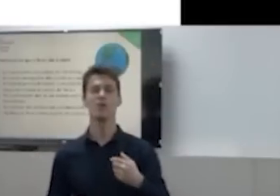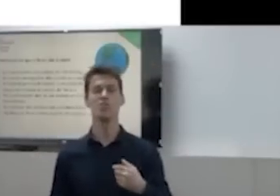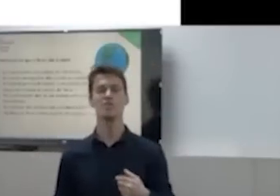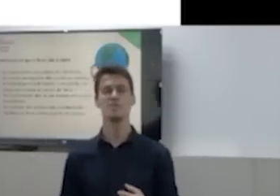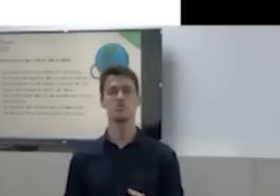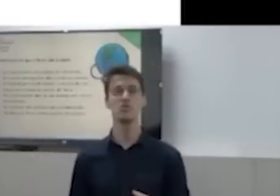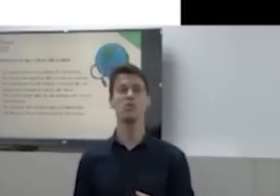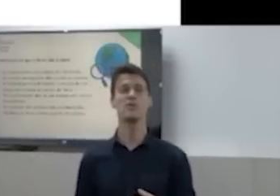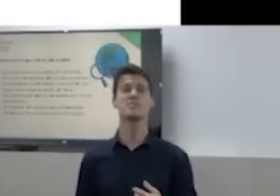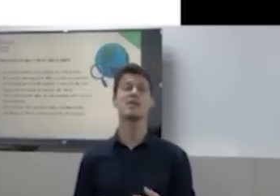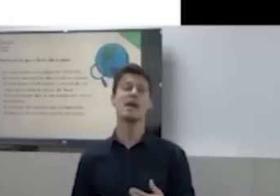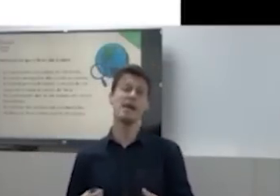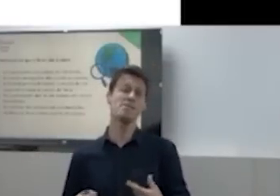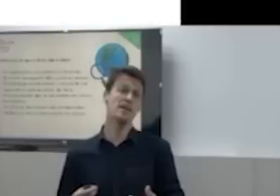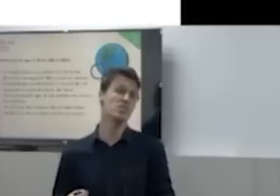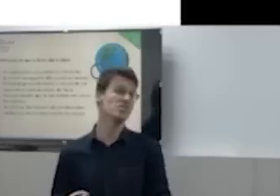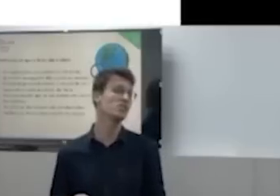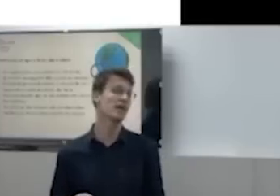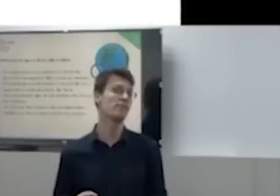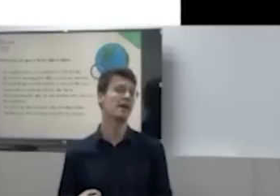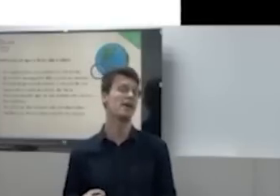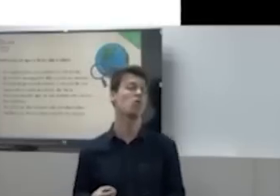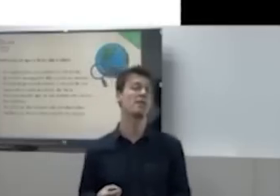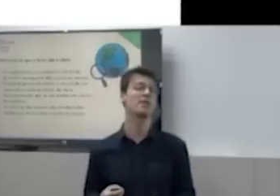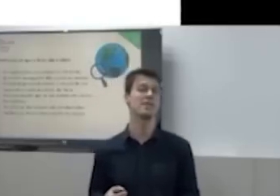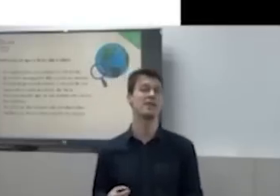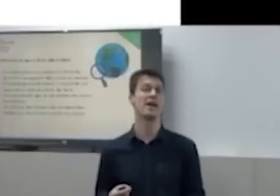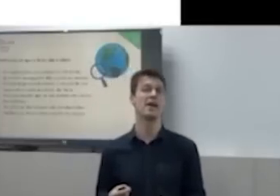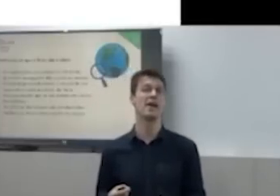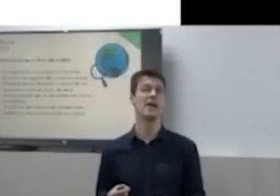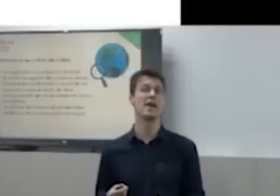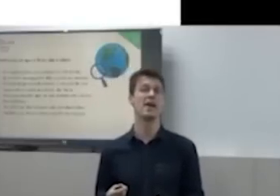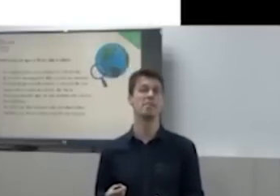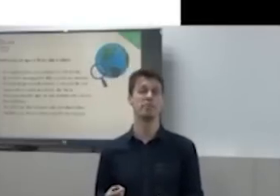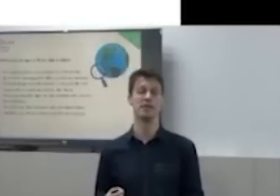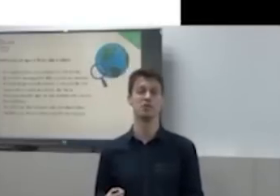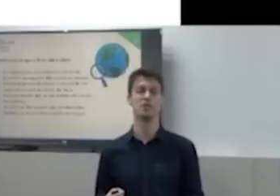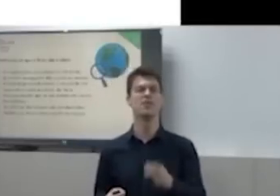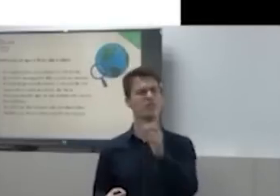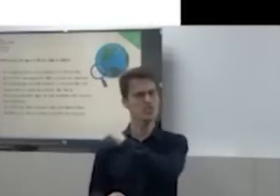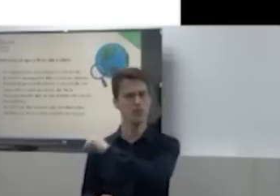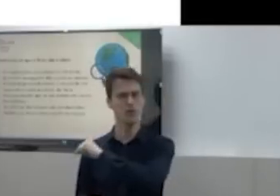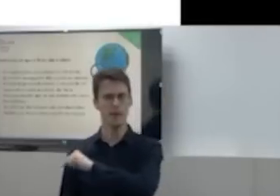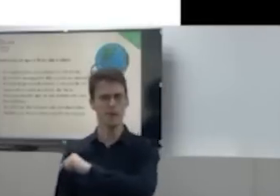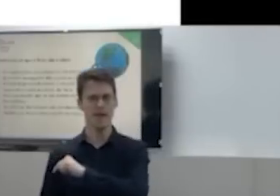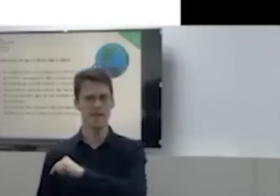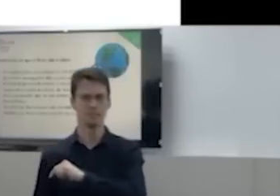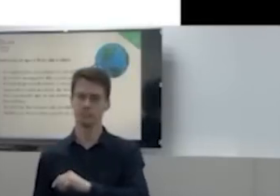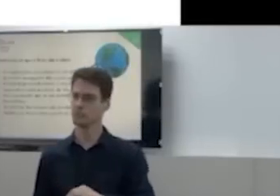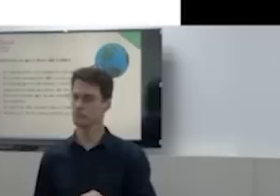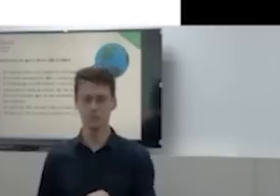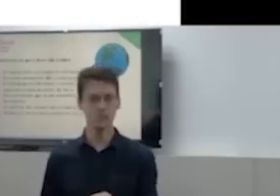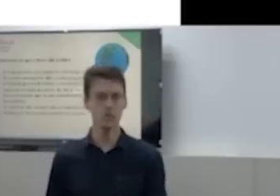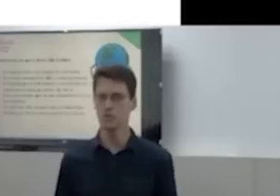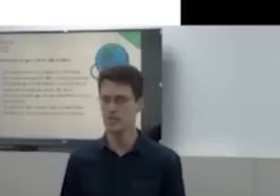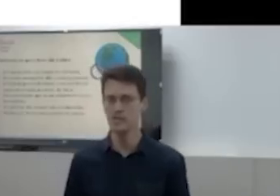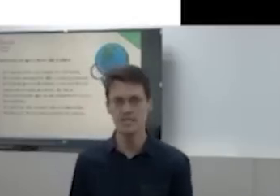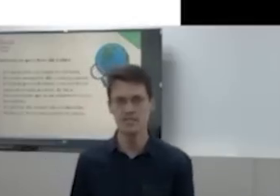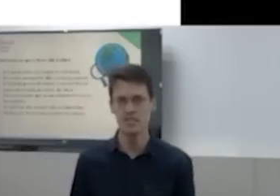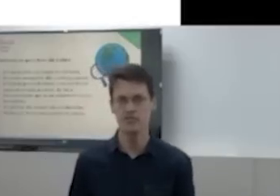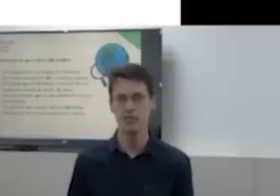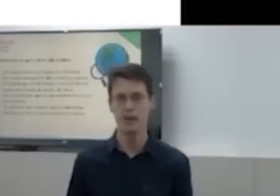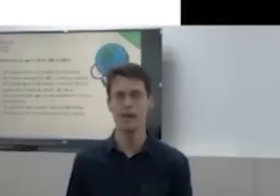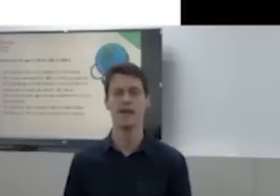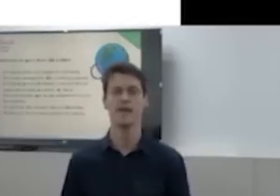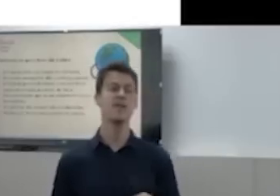até entendo porque algumas pessoas imaginam que o planeta Terra é plano. Você já foi para a praia?